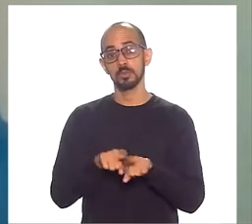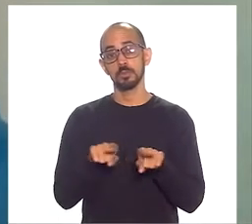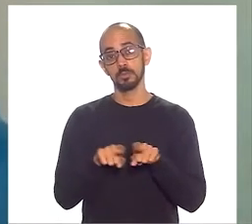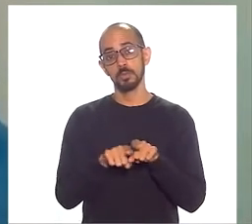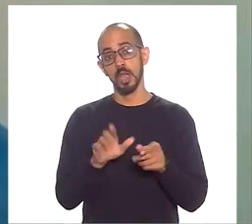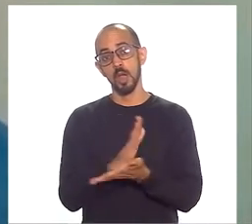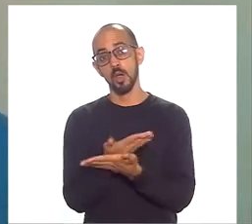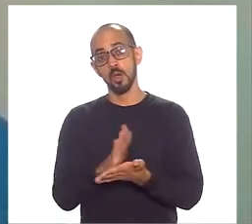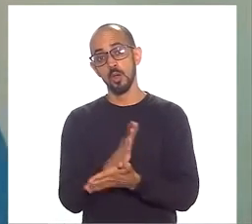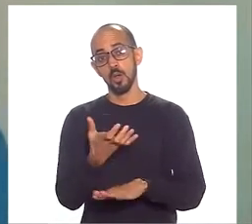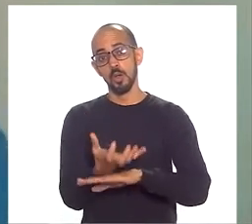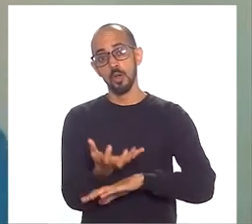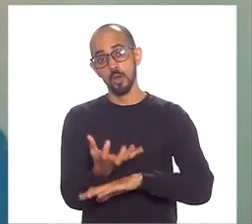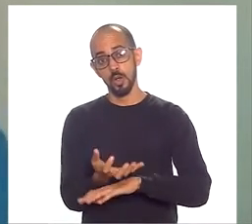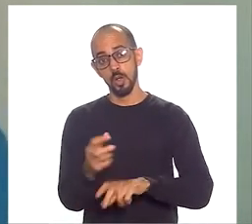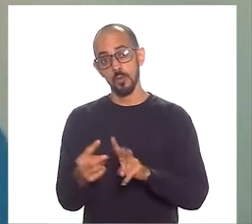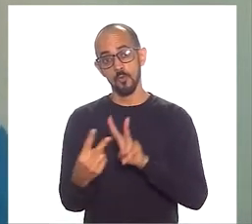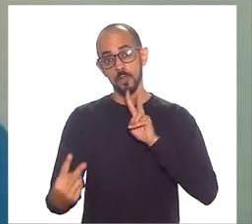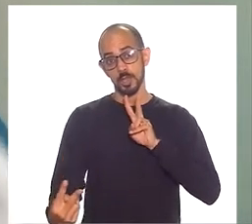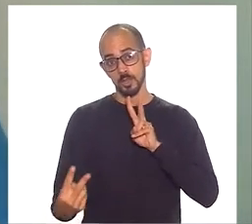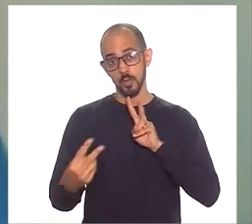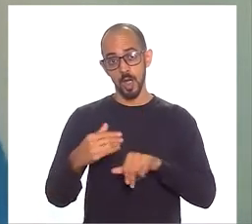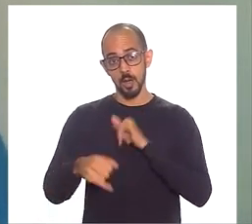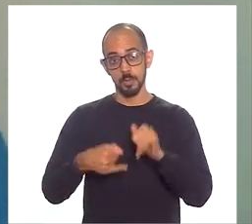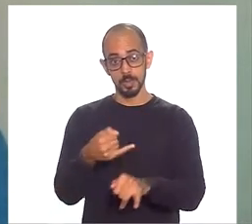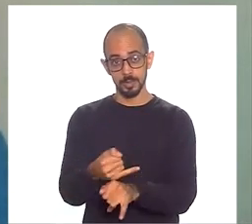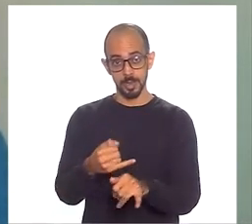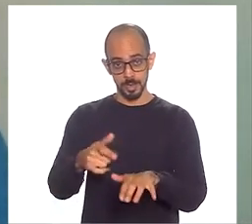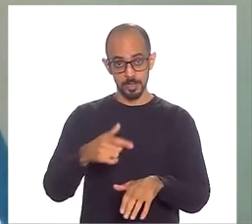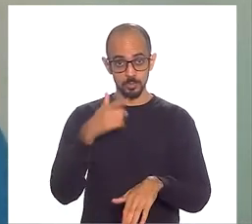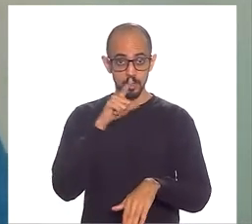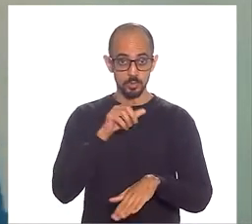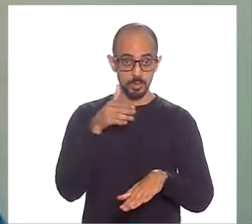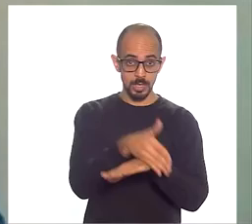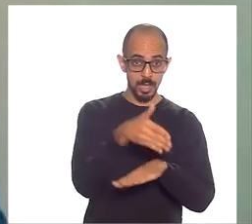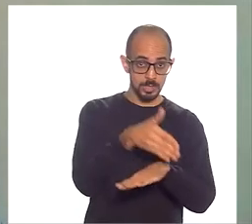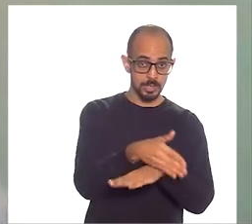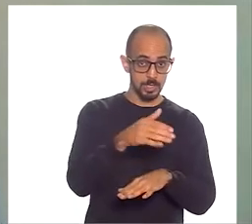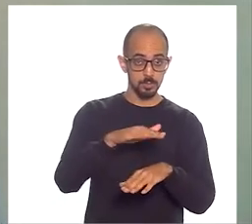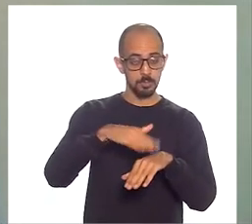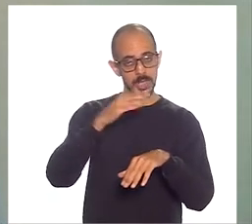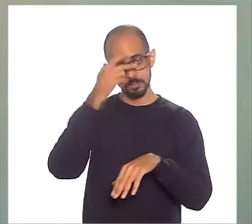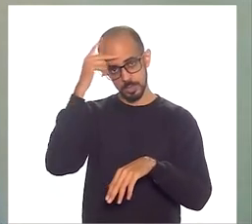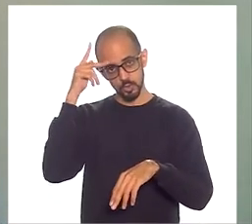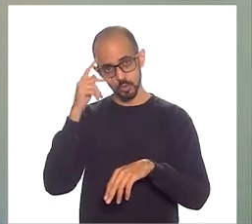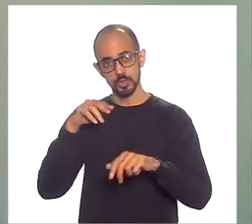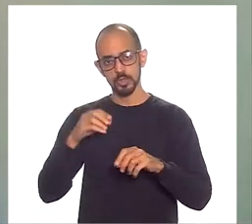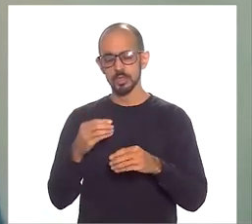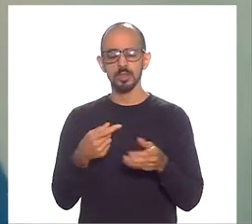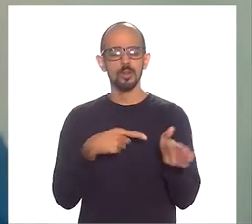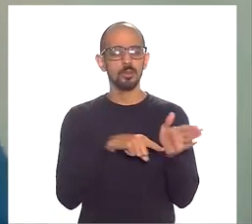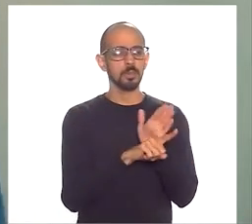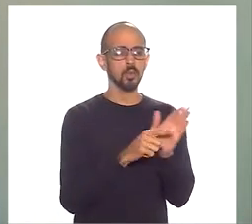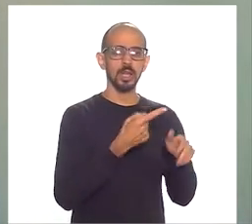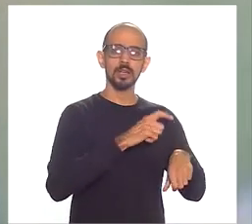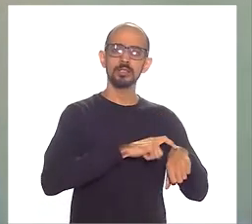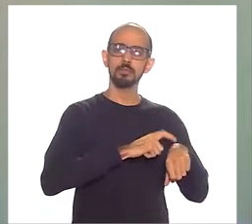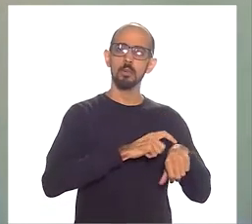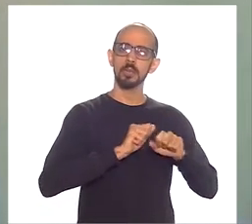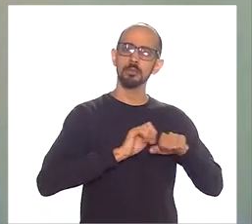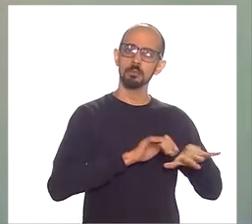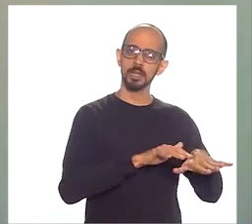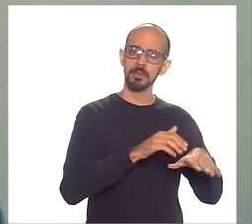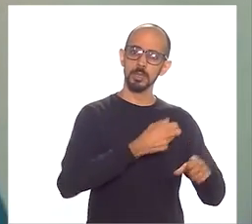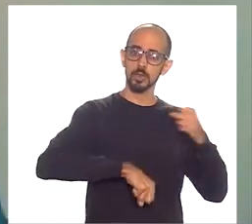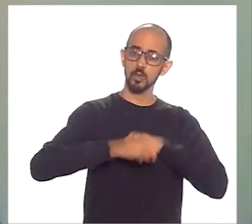muitos conteúdos a passarem para o meio digital, a poderem chegar a mais pessoas. Está no planejamento de vocês, ou vocês, nesse momento de pandemia,